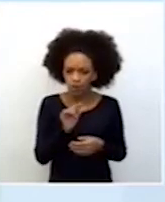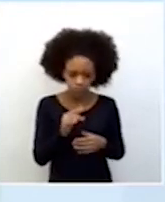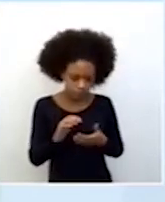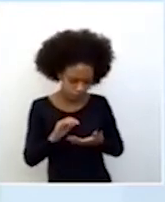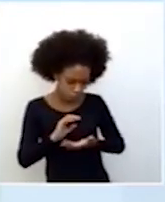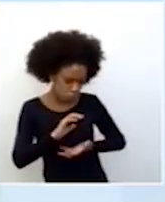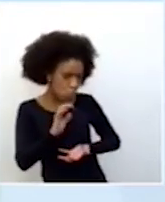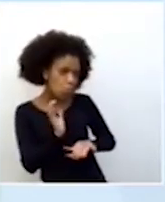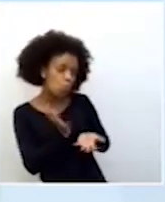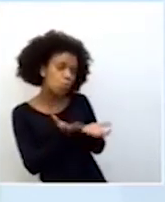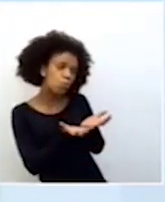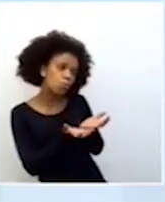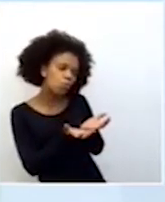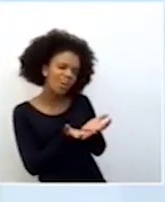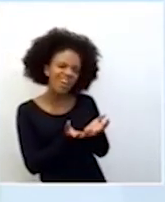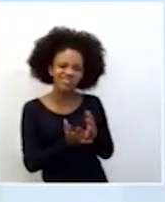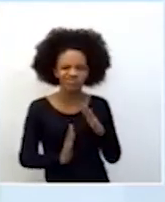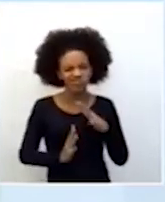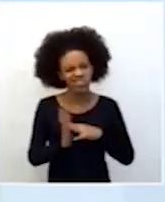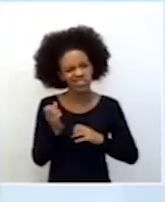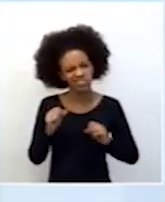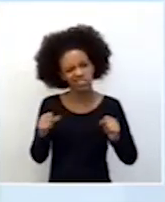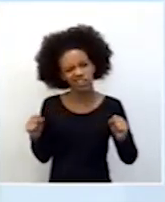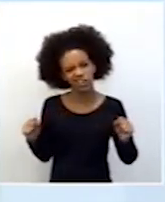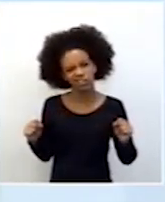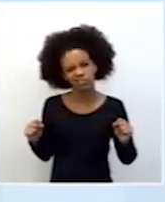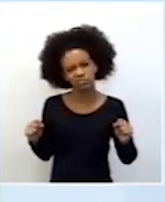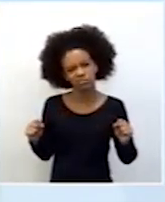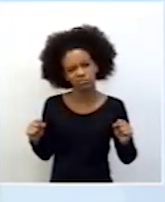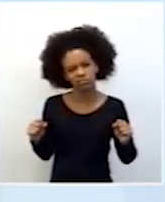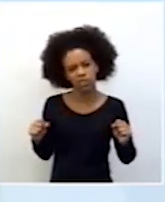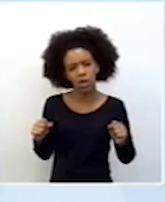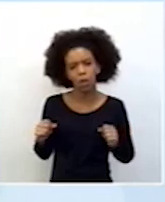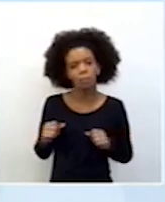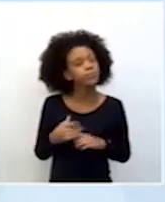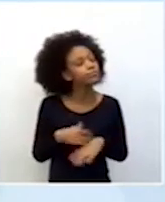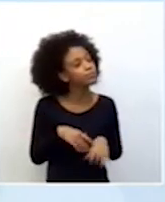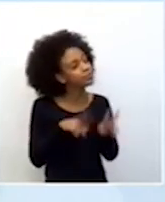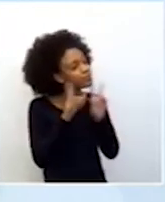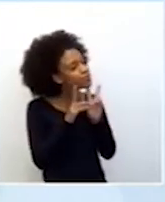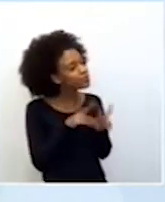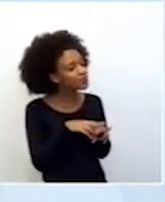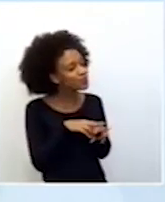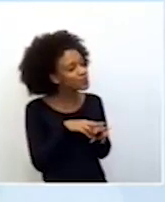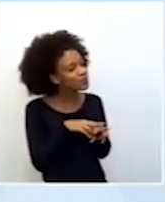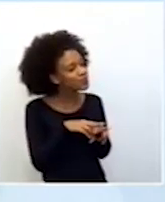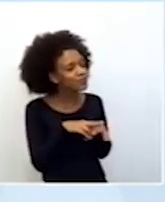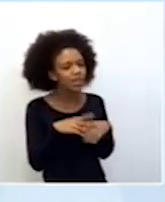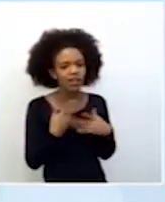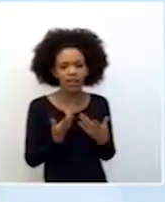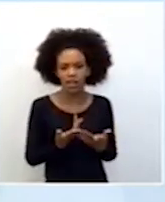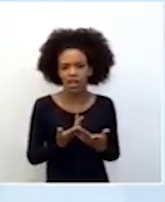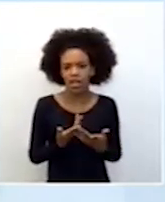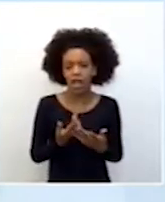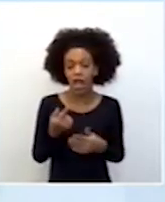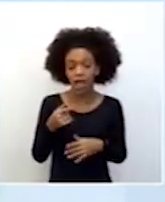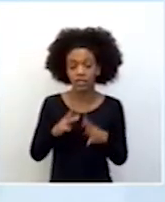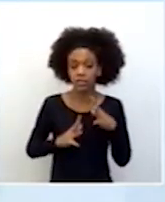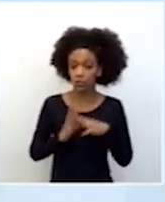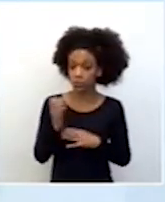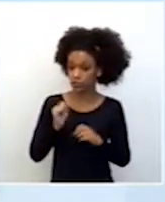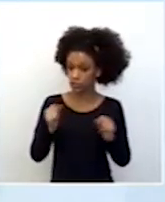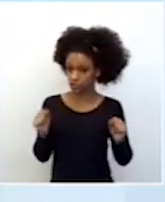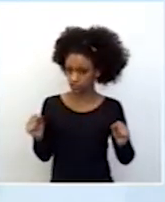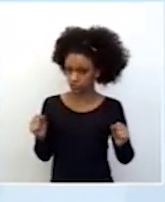Terra? Não é um pouco exagerado? Bebezinho... estar assim para receber a terra em sua mão. Esse é o exagero.